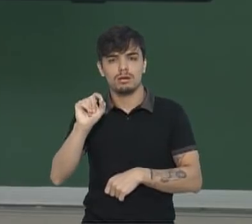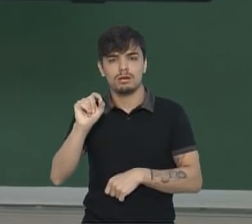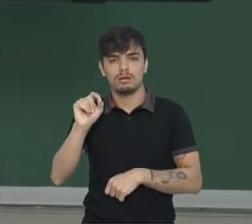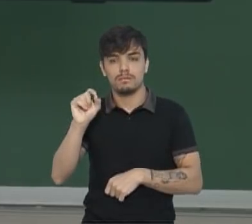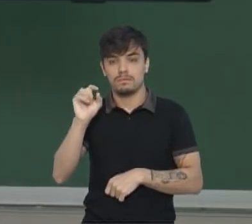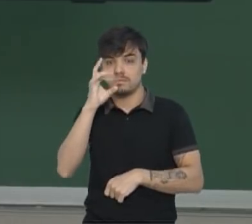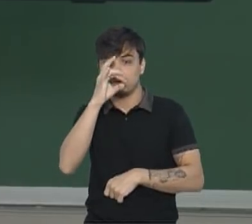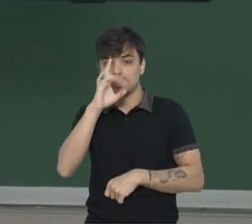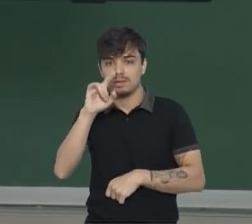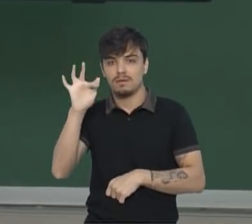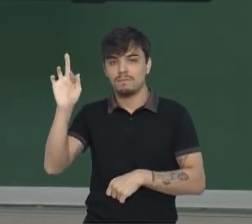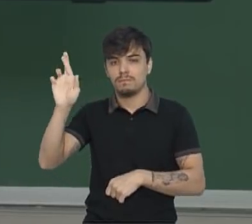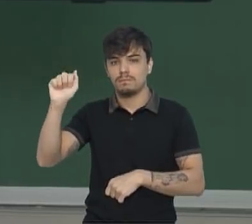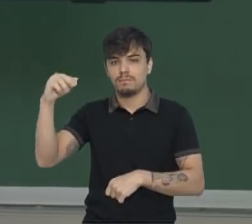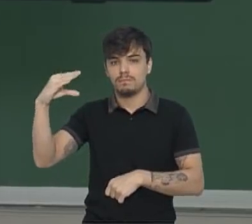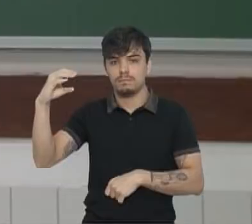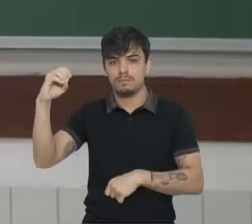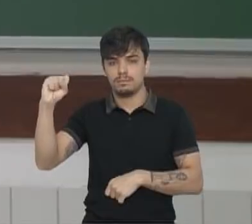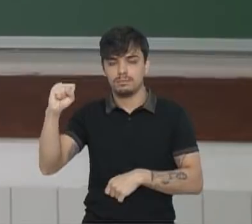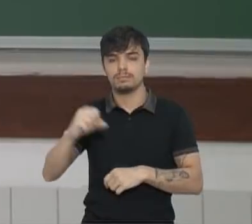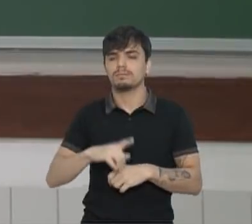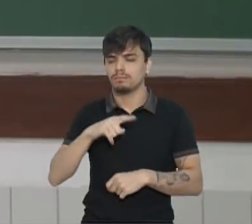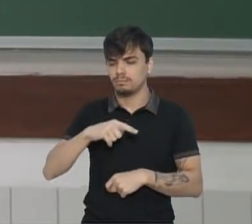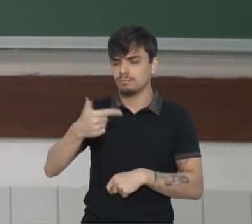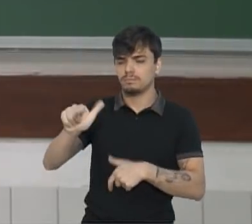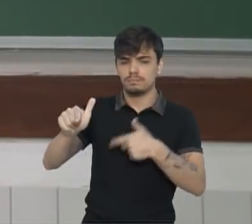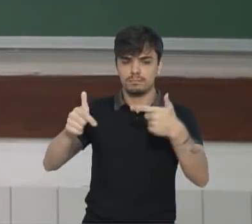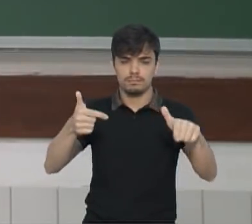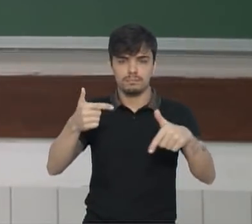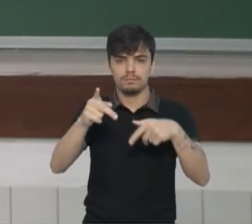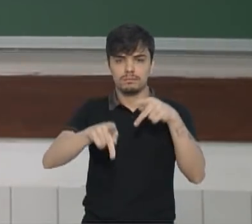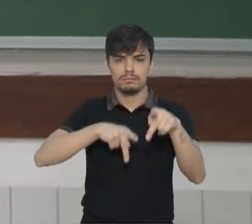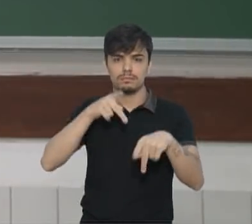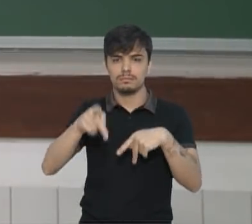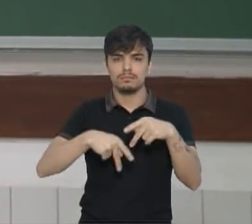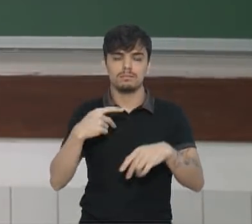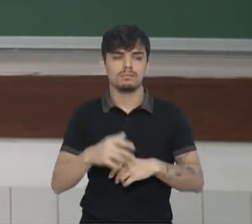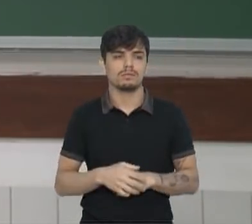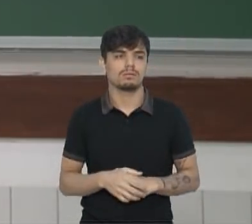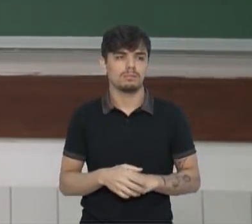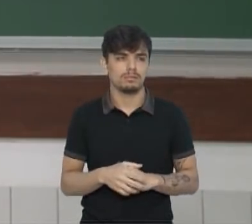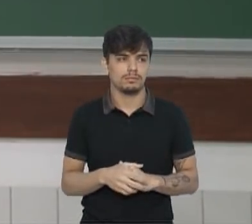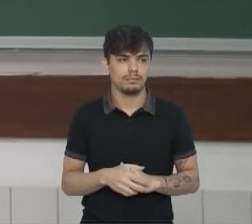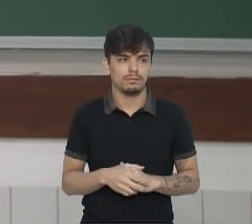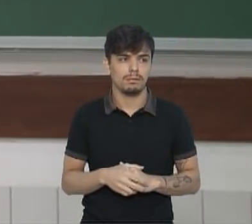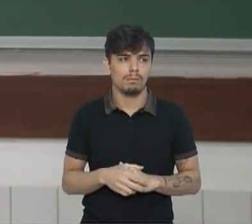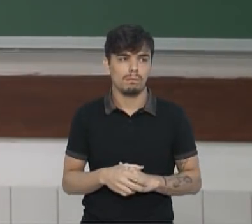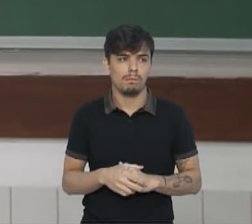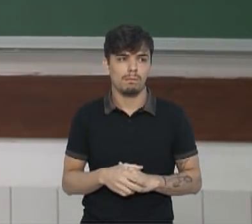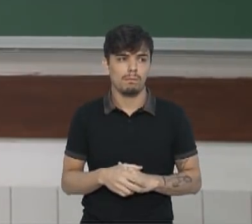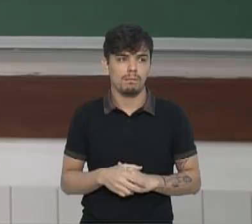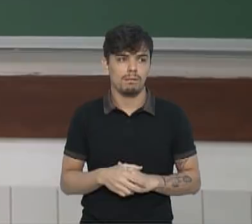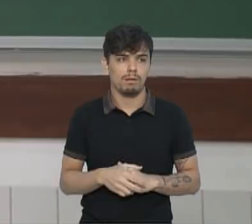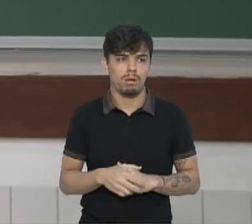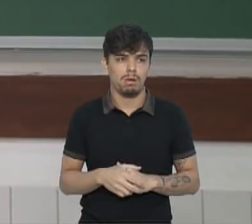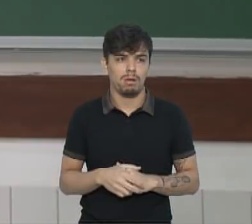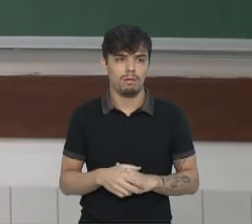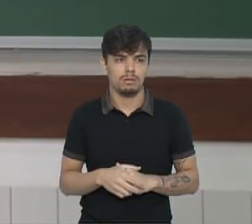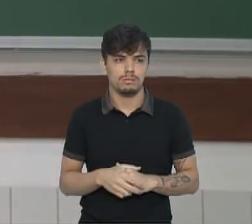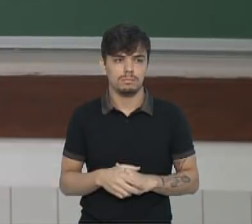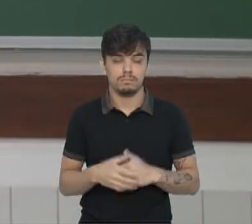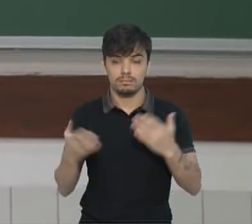né? Então, a gente vai ver que tem outras populações também ali se movimentando dentro desse território onde estão os alamanos.